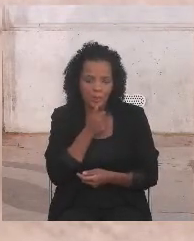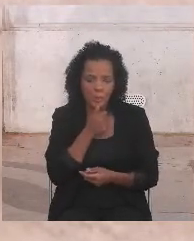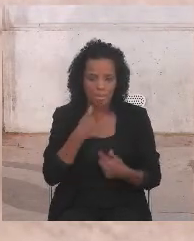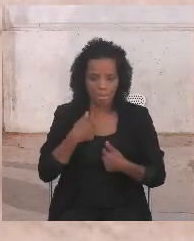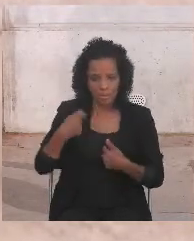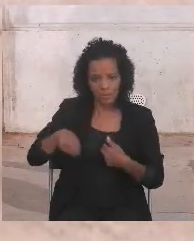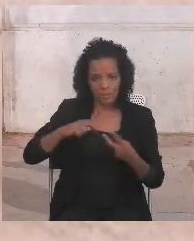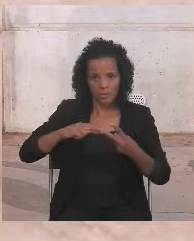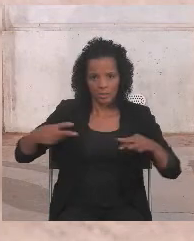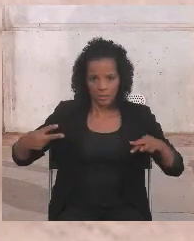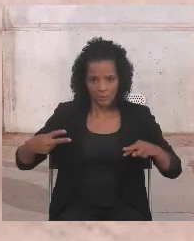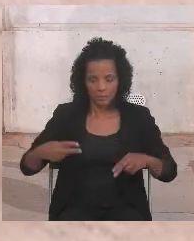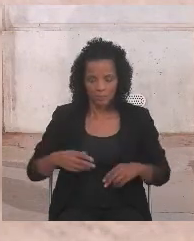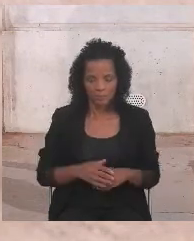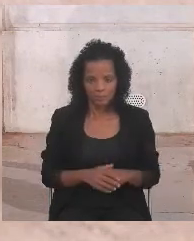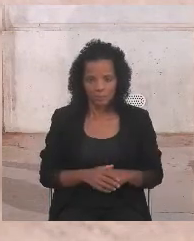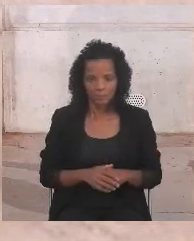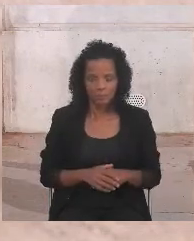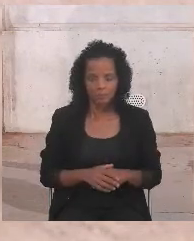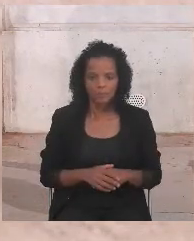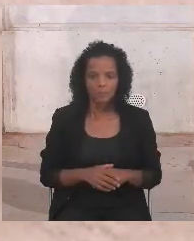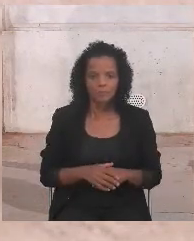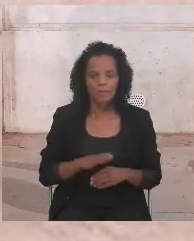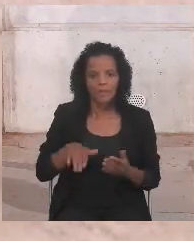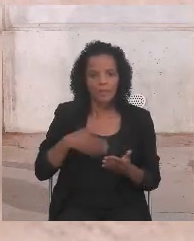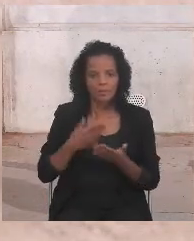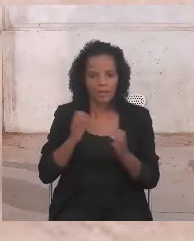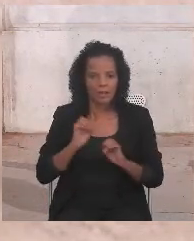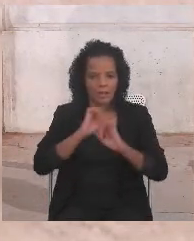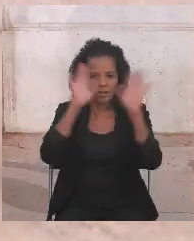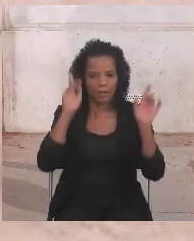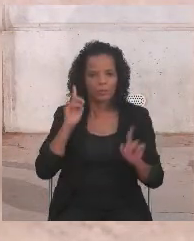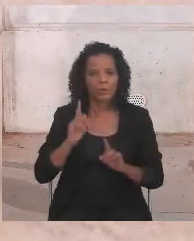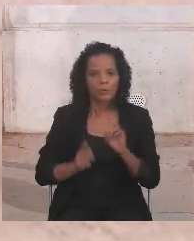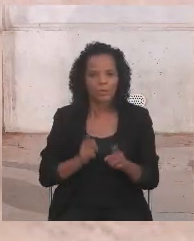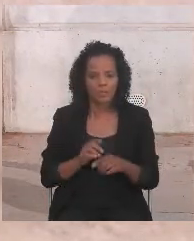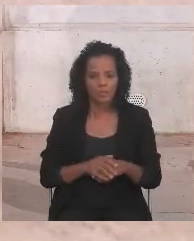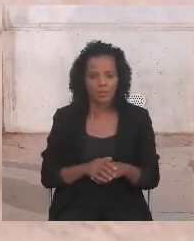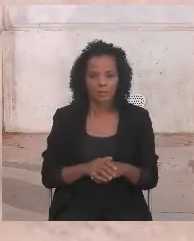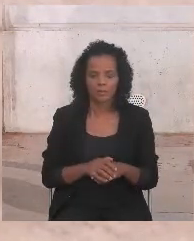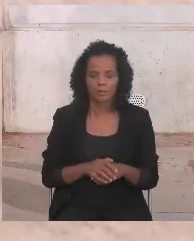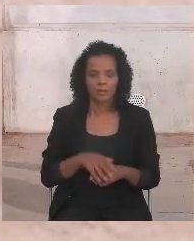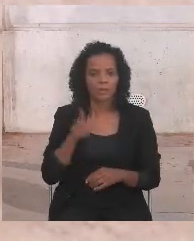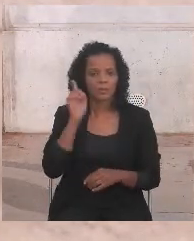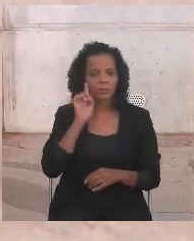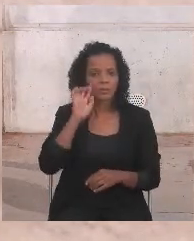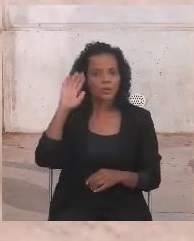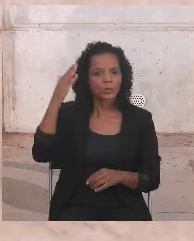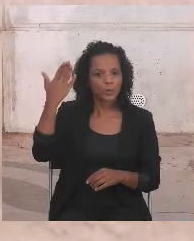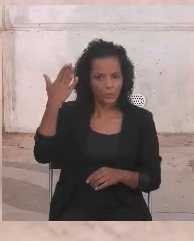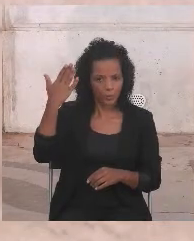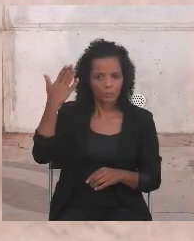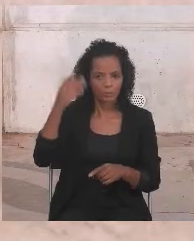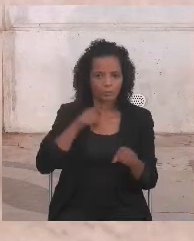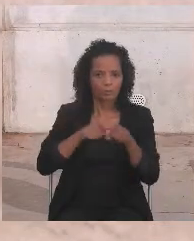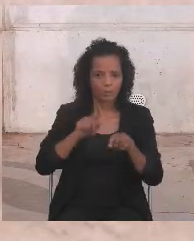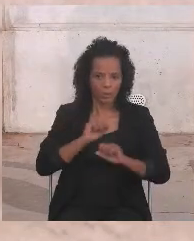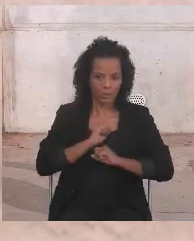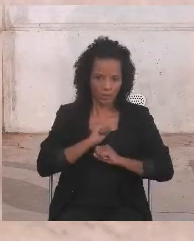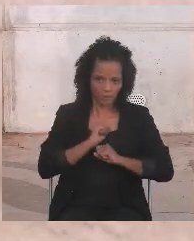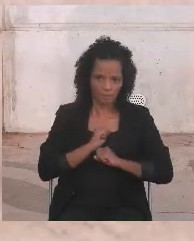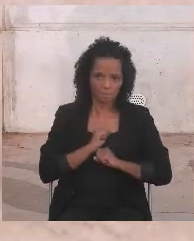como Presidente da Câmara. Ficando nítida aquela que é a trave mestra da minha